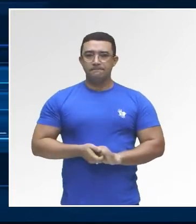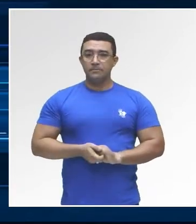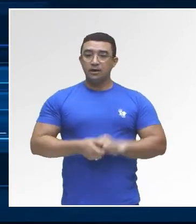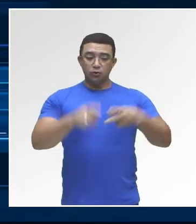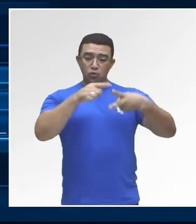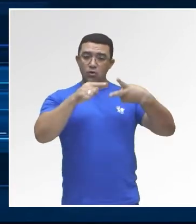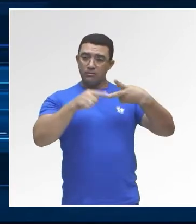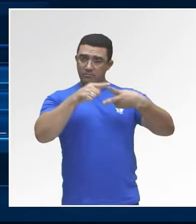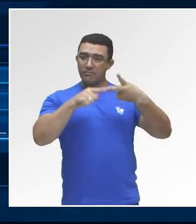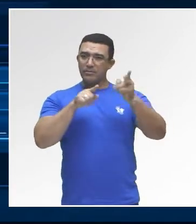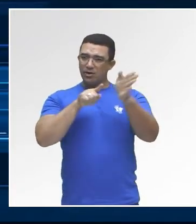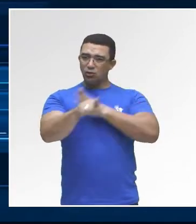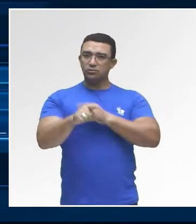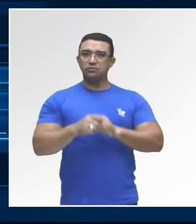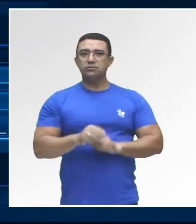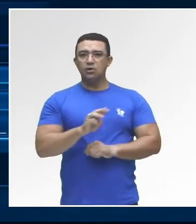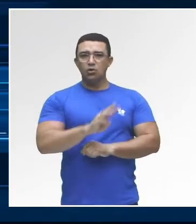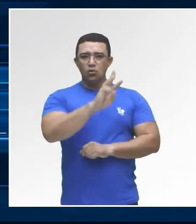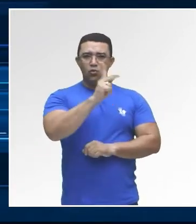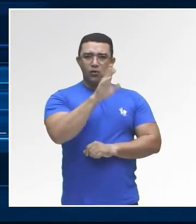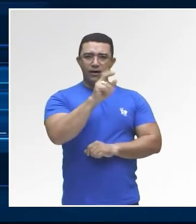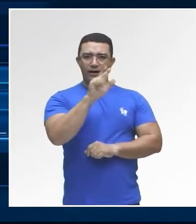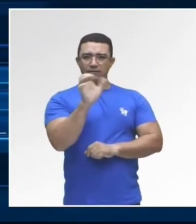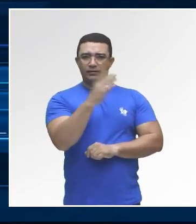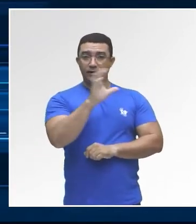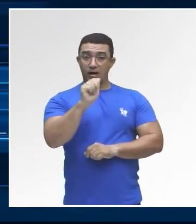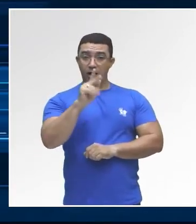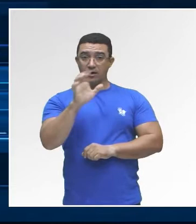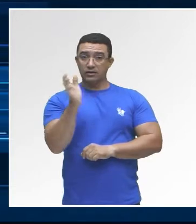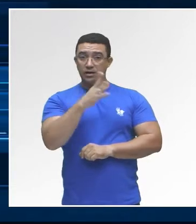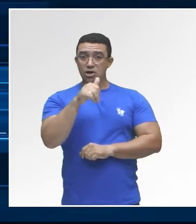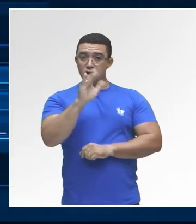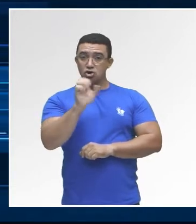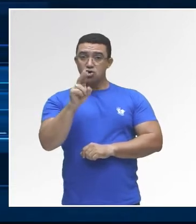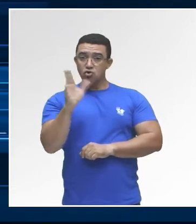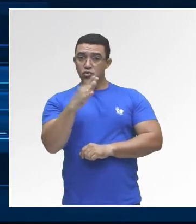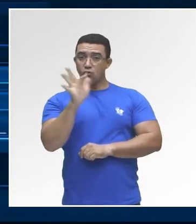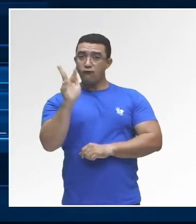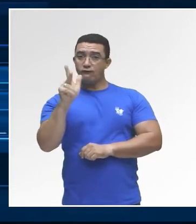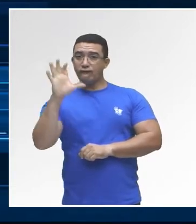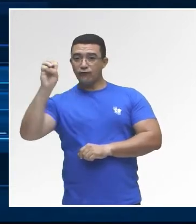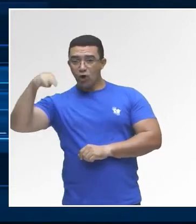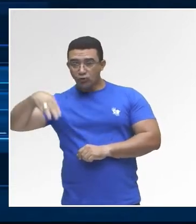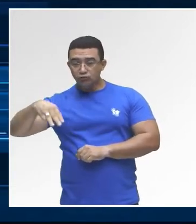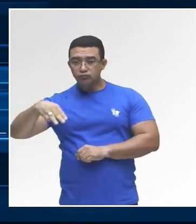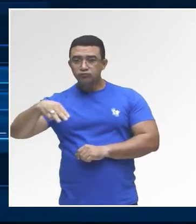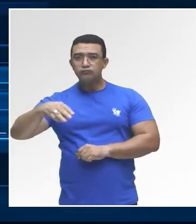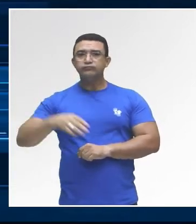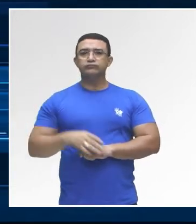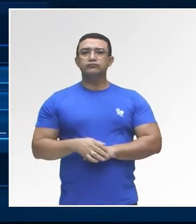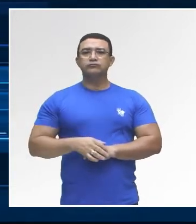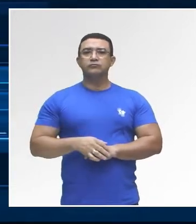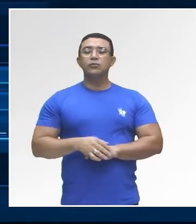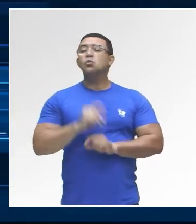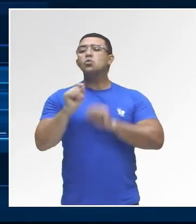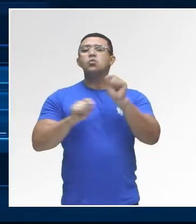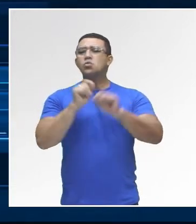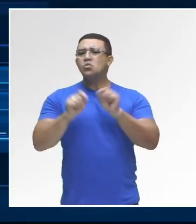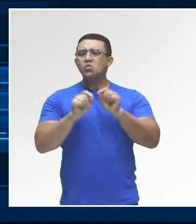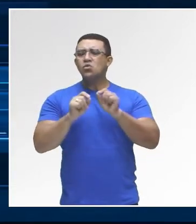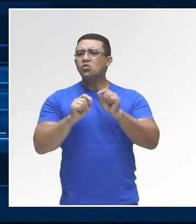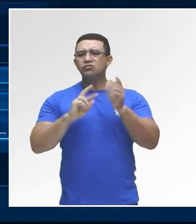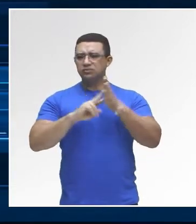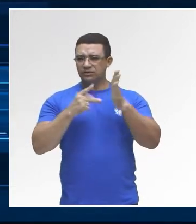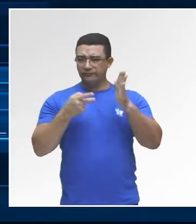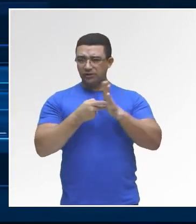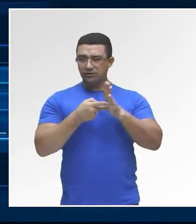duas aqui, ó. Where are you from? And where do you come from? Qual é a ideia dessa pergunta? Vamos ver aqui